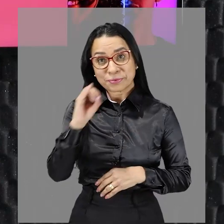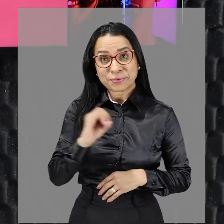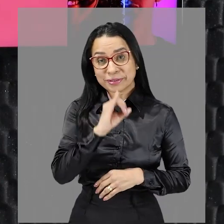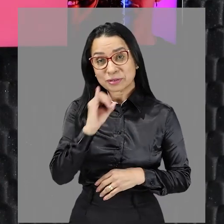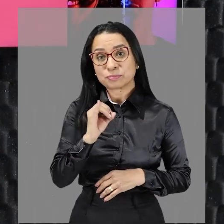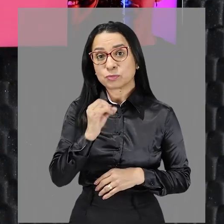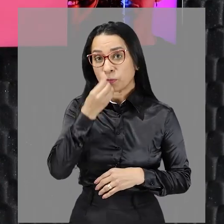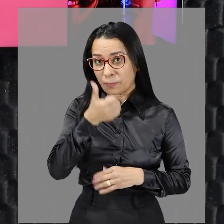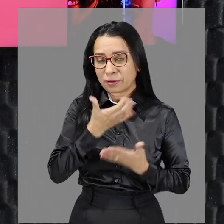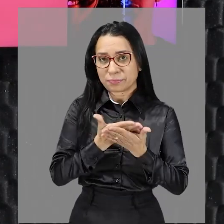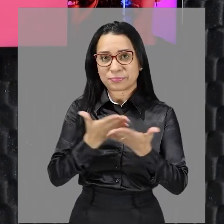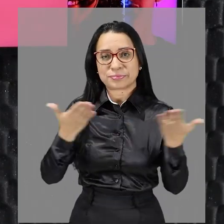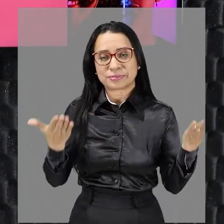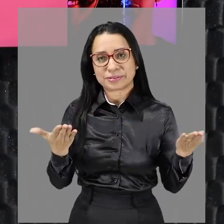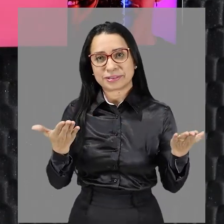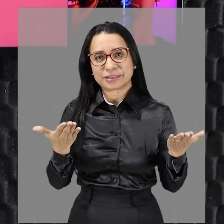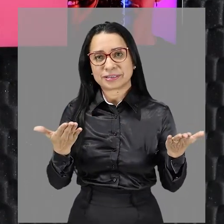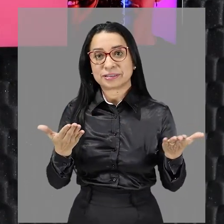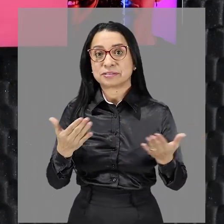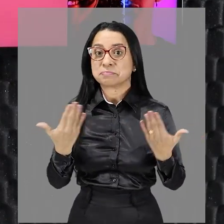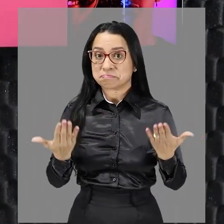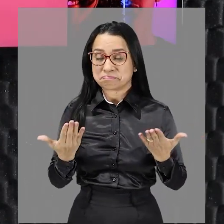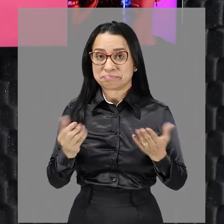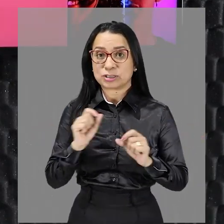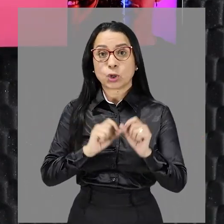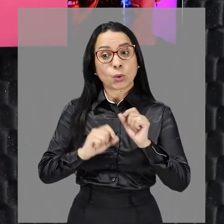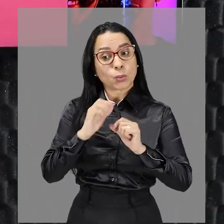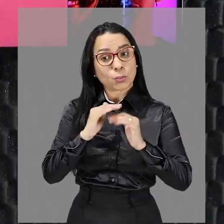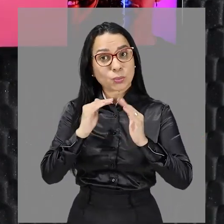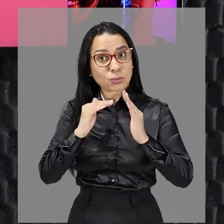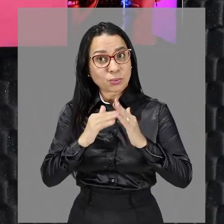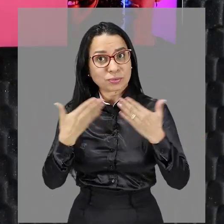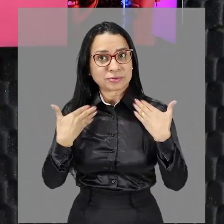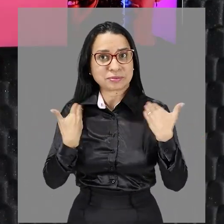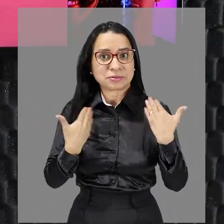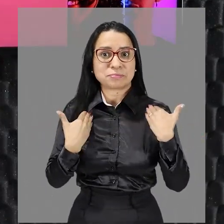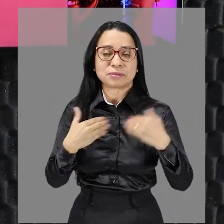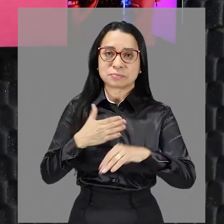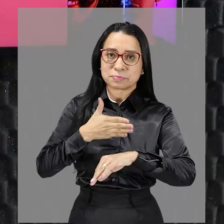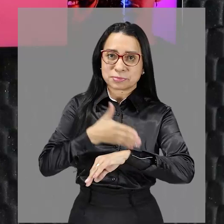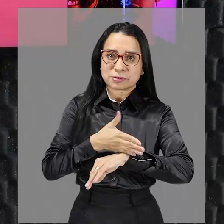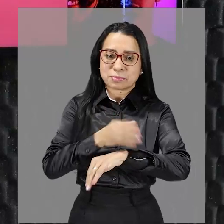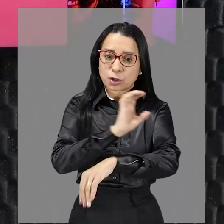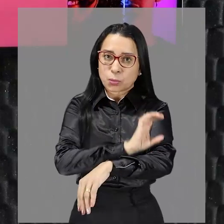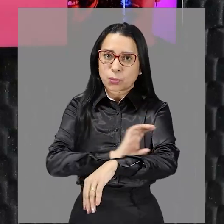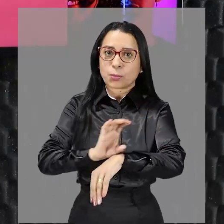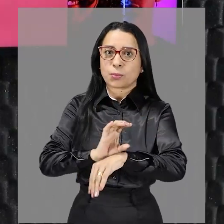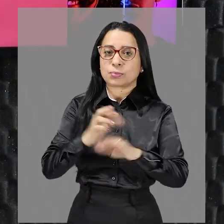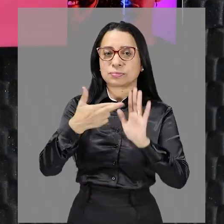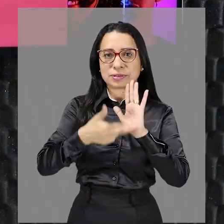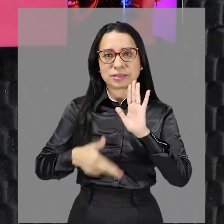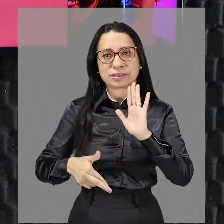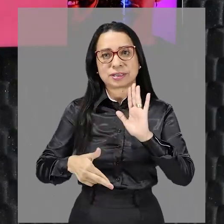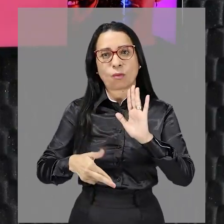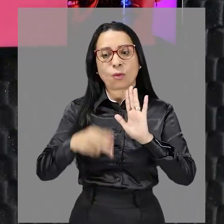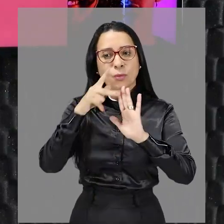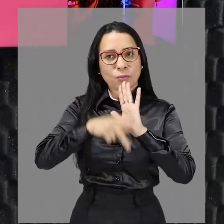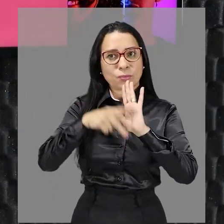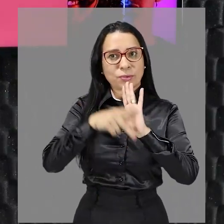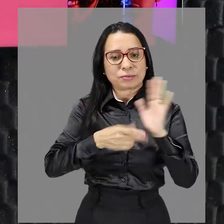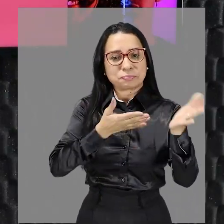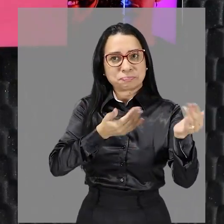Olá, pessoal! Tudo bem com vocês? E aí, todos animados para participar do nosso concurso de redação do programa